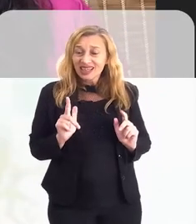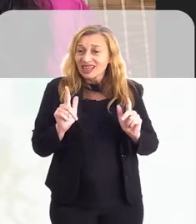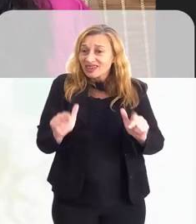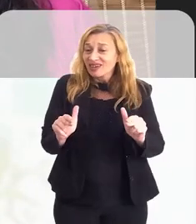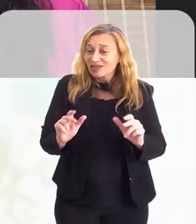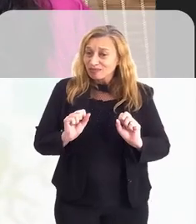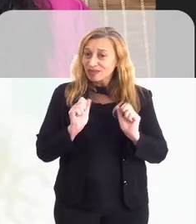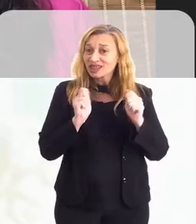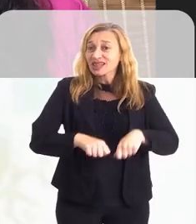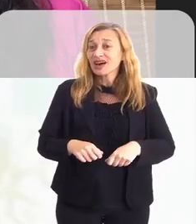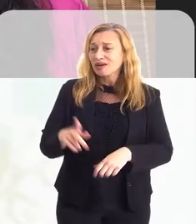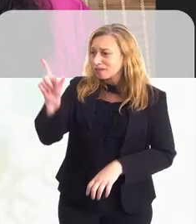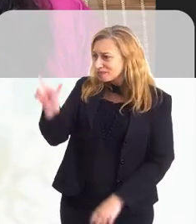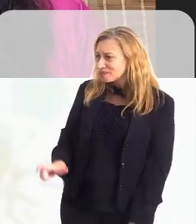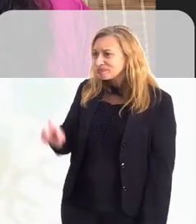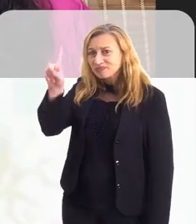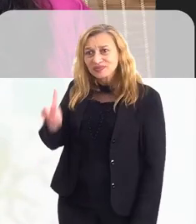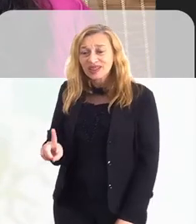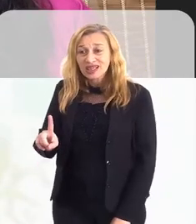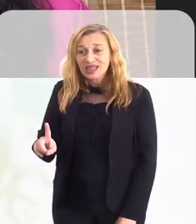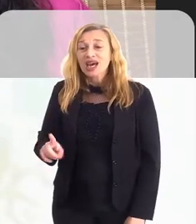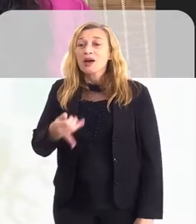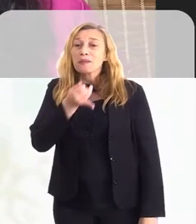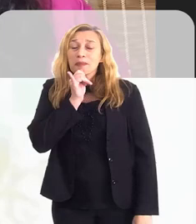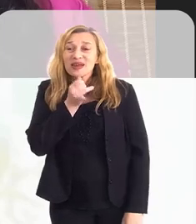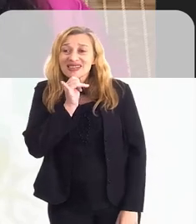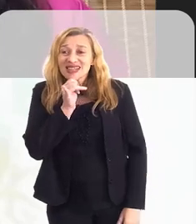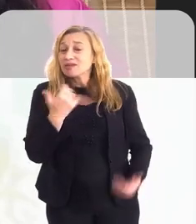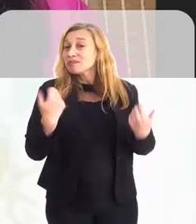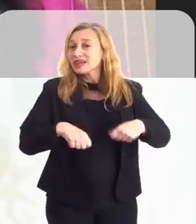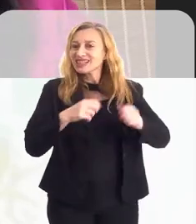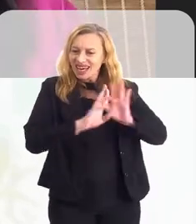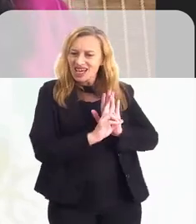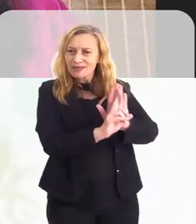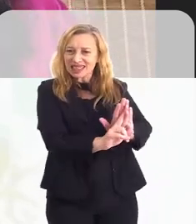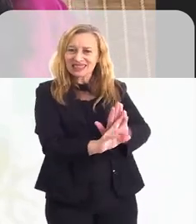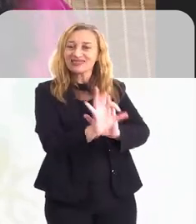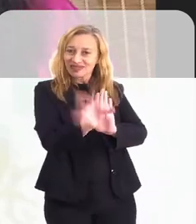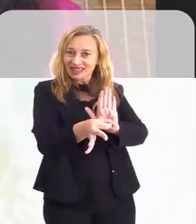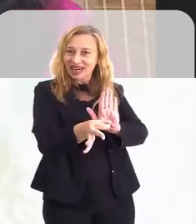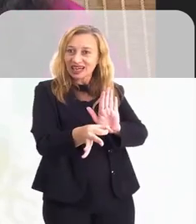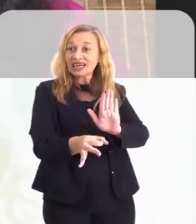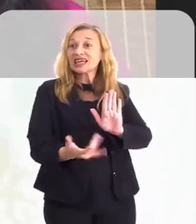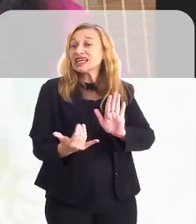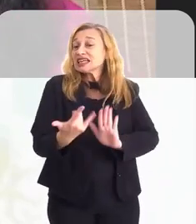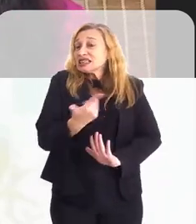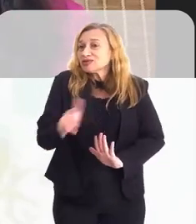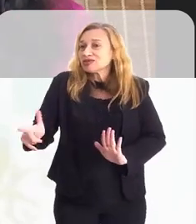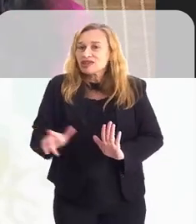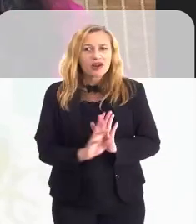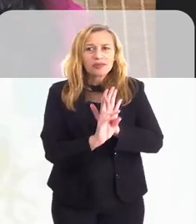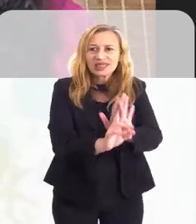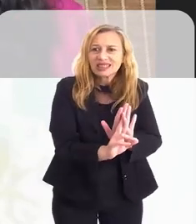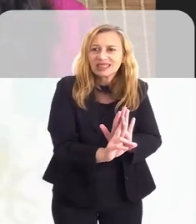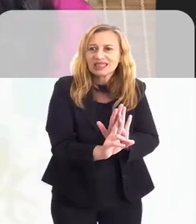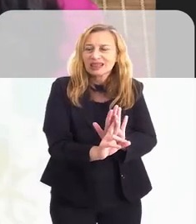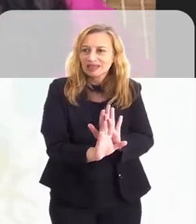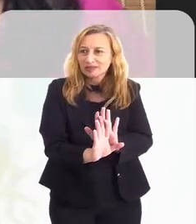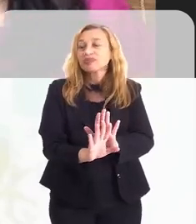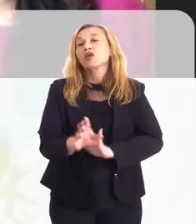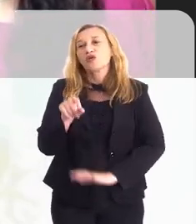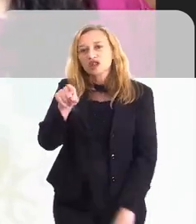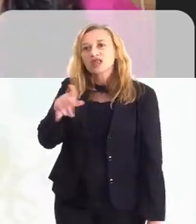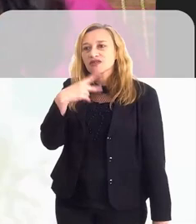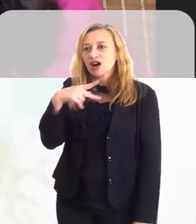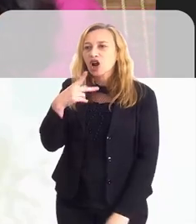potenciais distintos, inclusive as pessoas com deficiência. Precisamos de exemplos, eu chamo de Perfeito, perfeito. representatividade. Sem Não, eu acho que é representatividade,